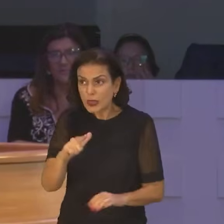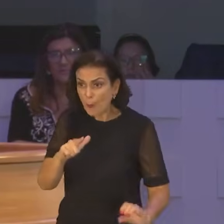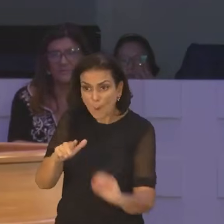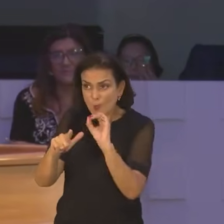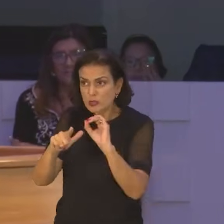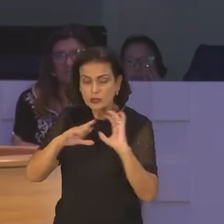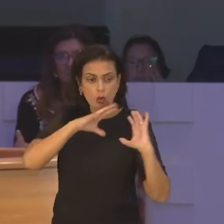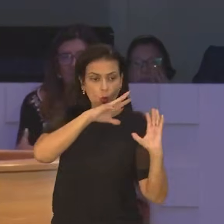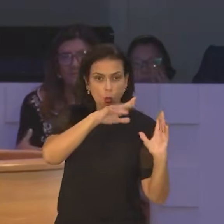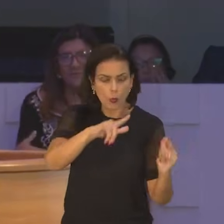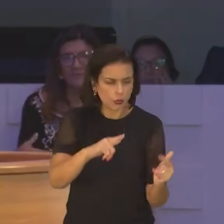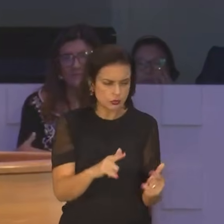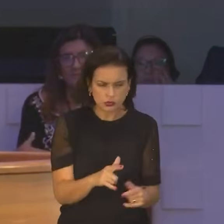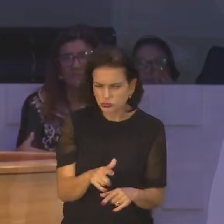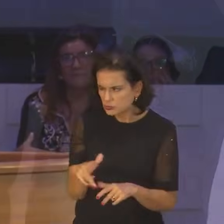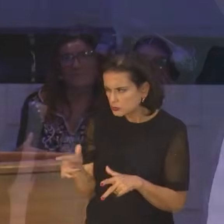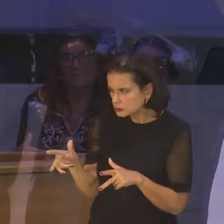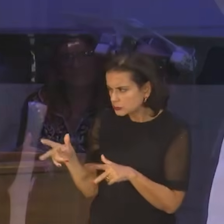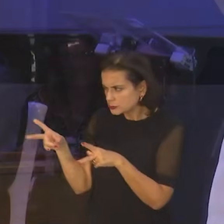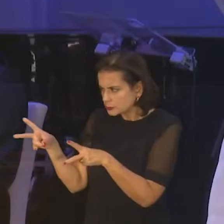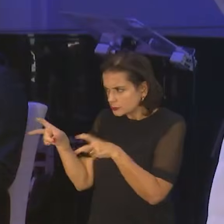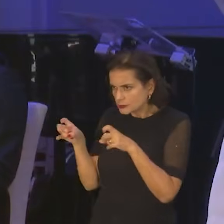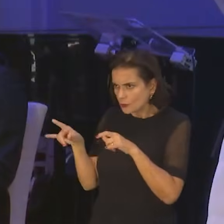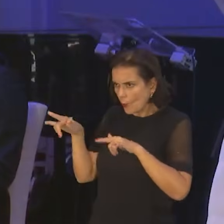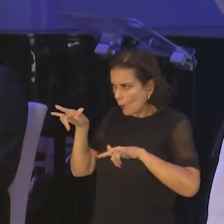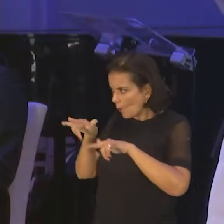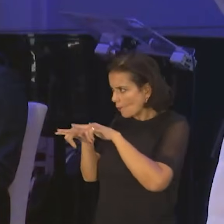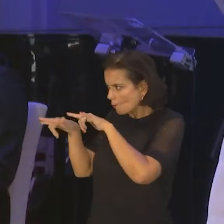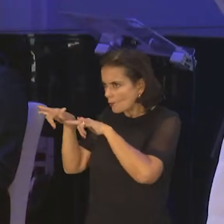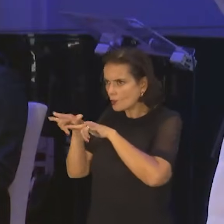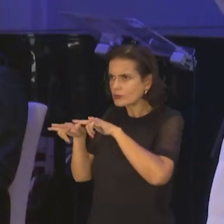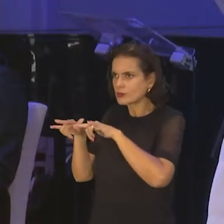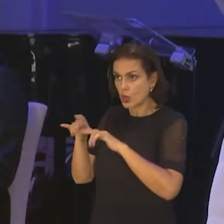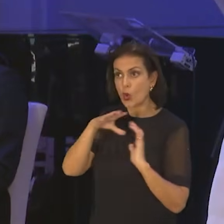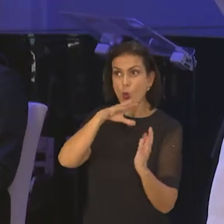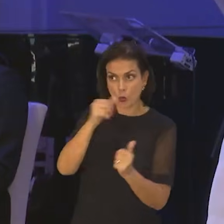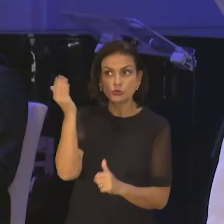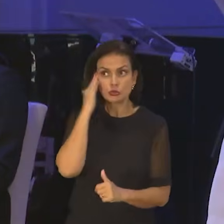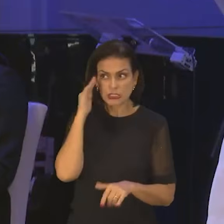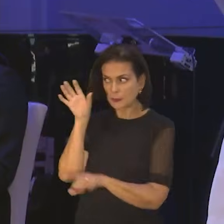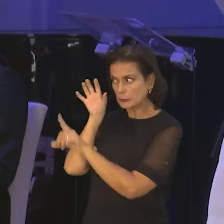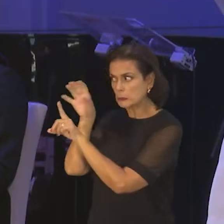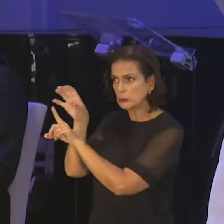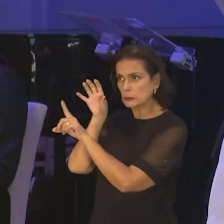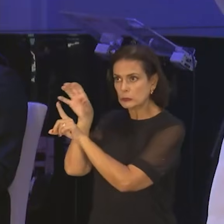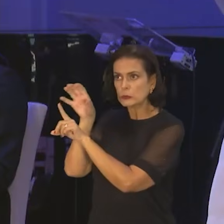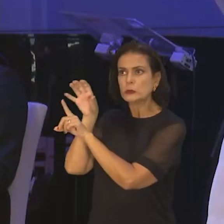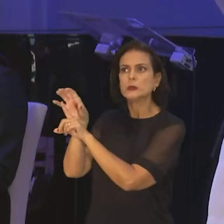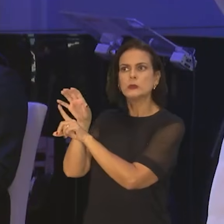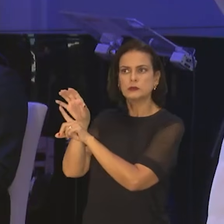o mundo vai observá-lo e vai pegá-lo. E sabe, o mundo sabe treinar, treina muito bem, viu?